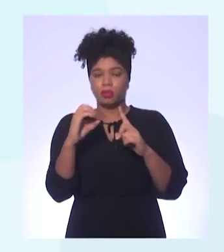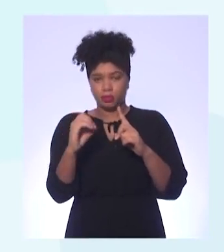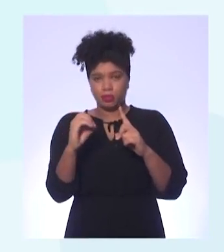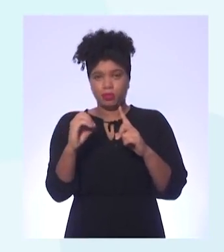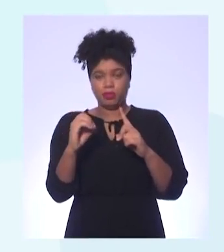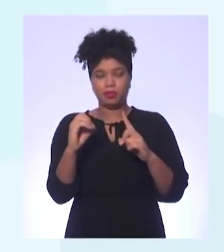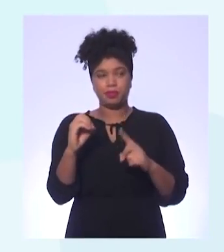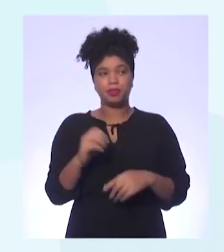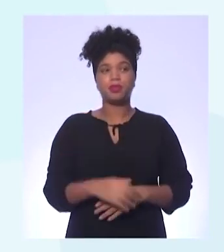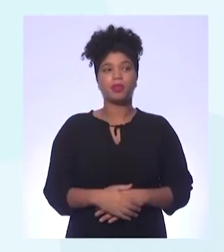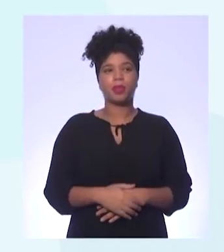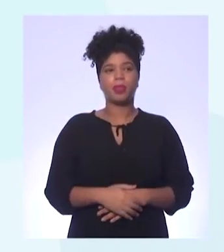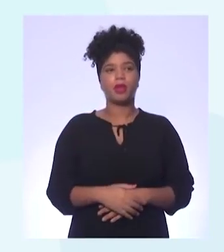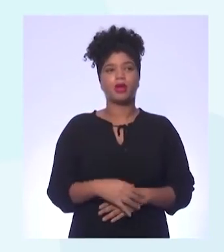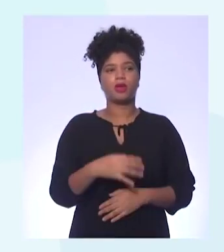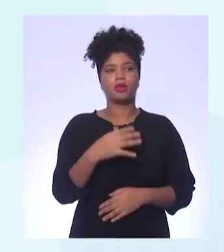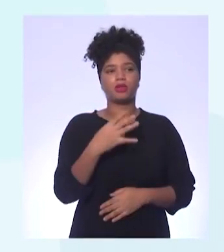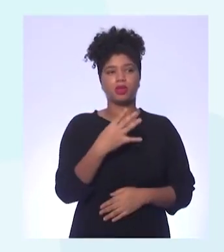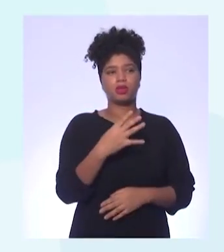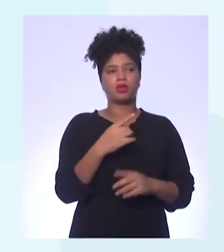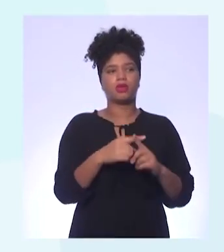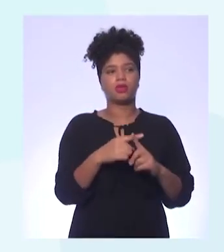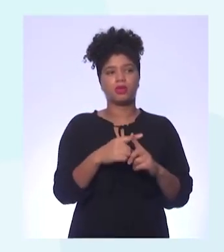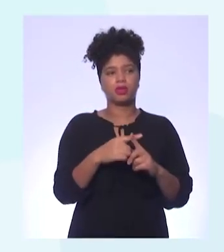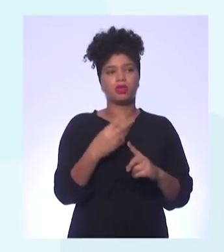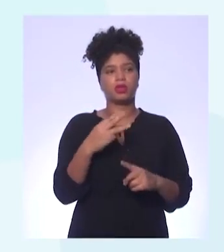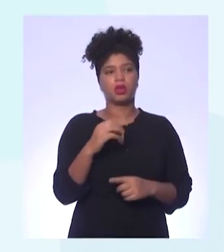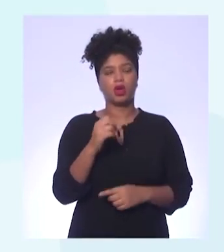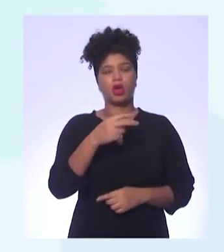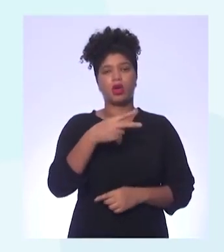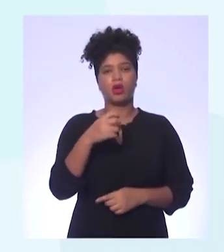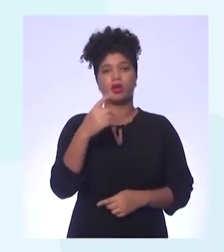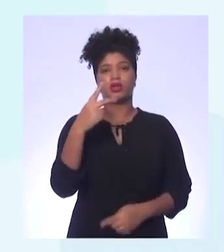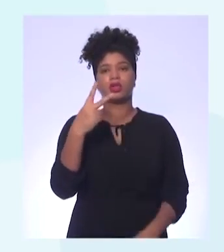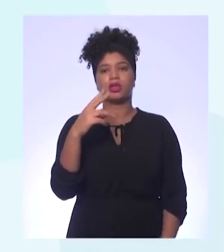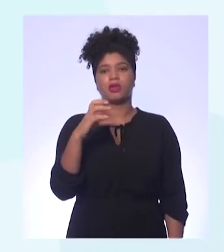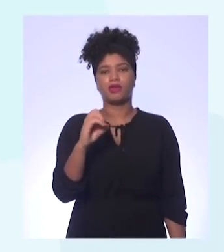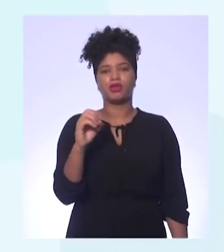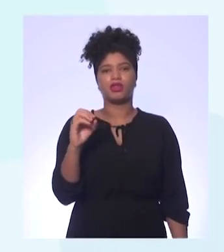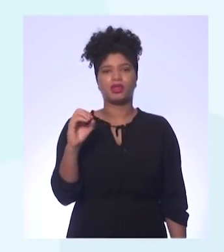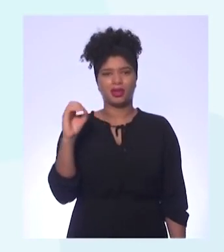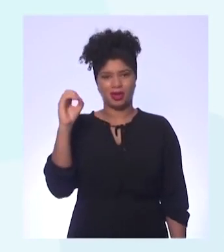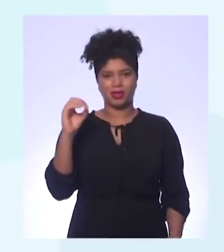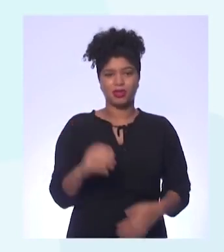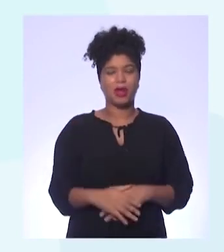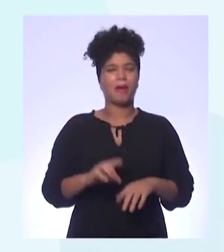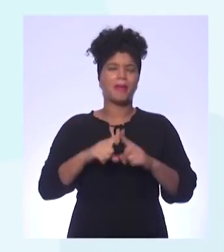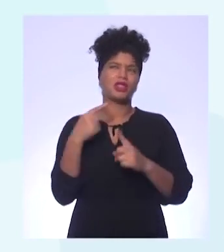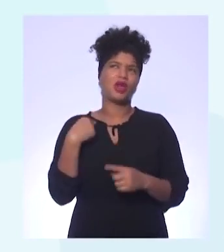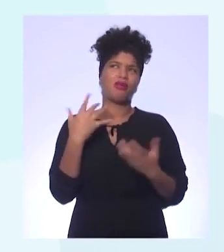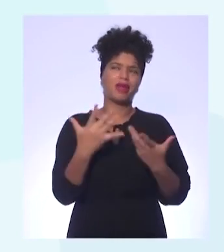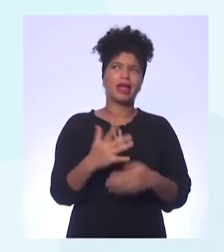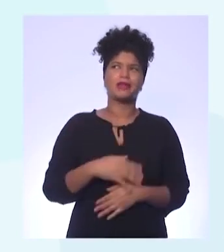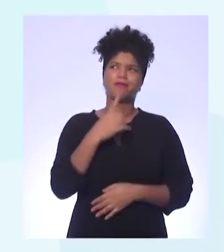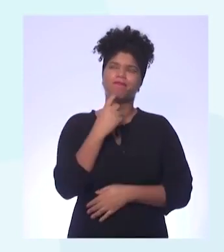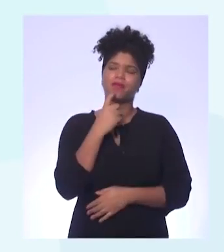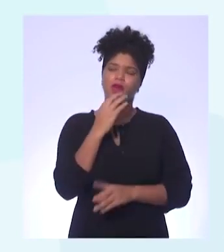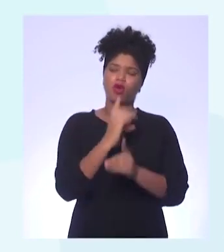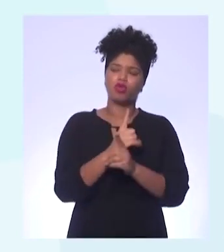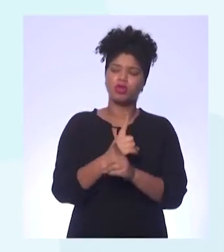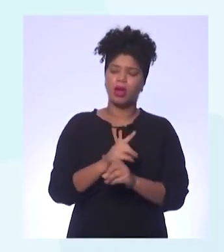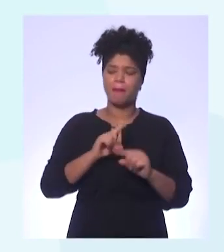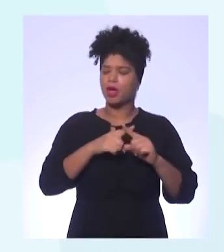30, 4 vezes 3 dá 12, então dá 120 graus. Se eu quiser descobrir o vermelho sem fazer a conta de